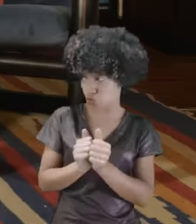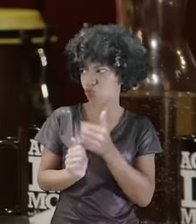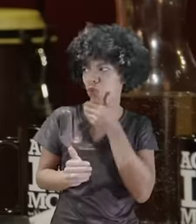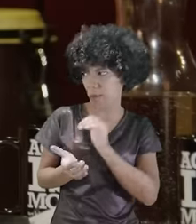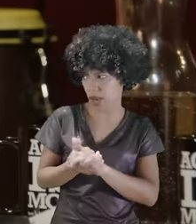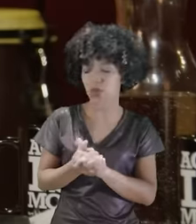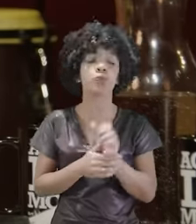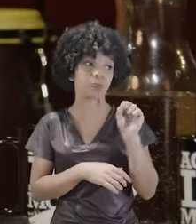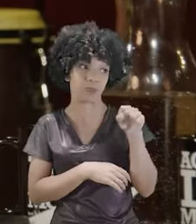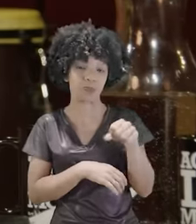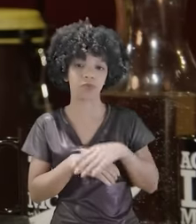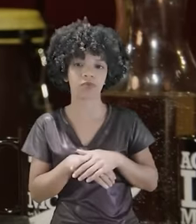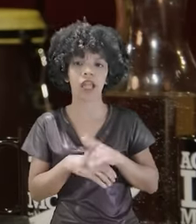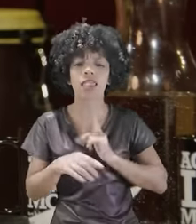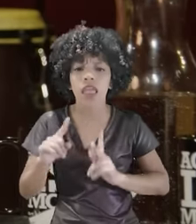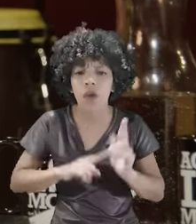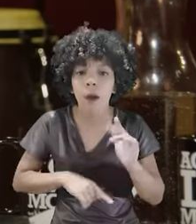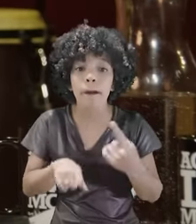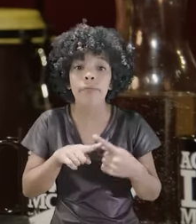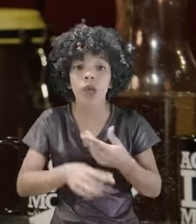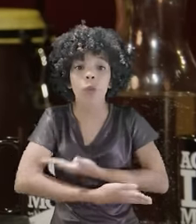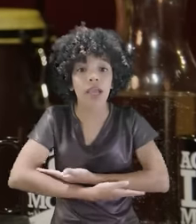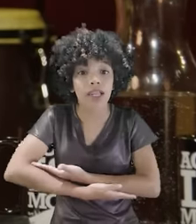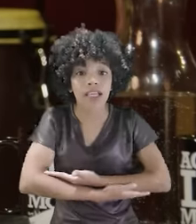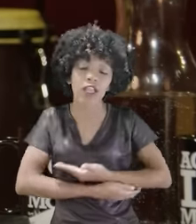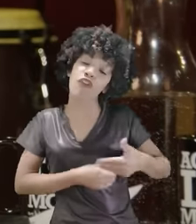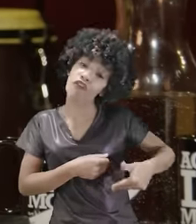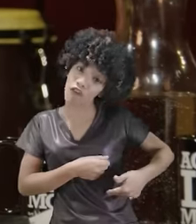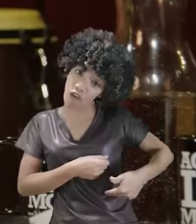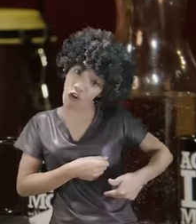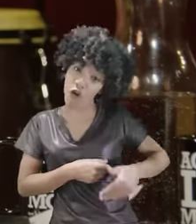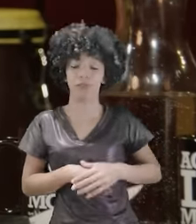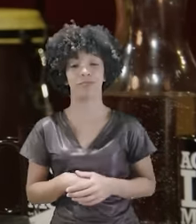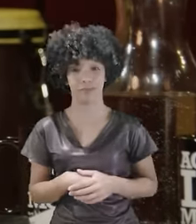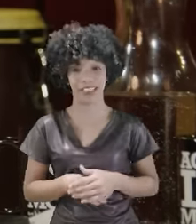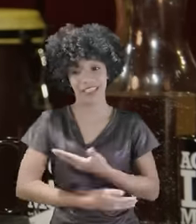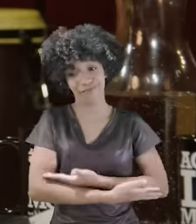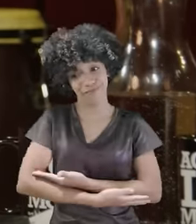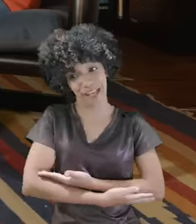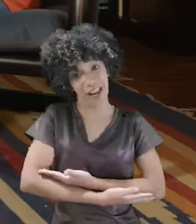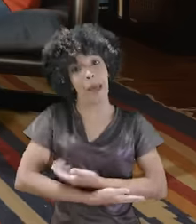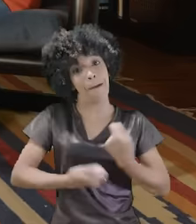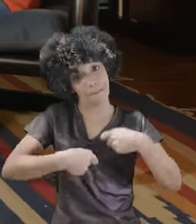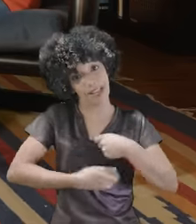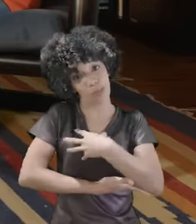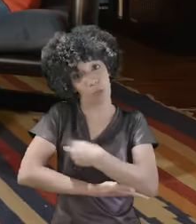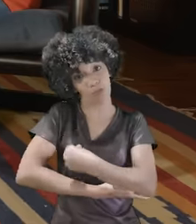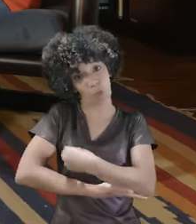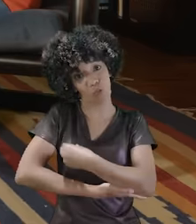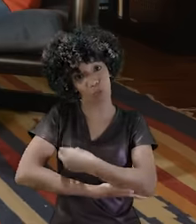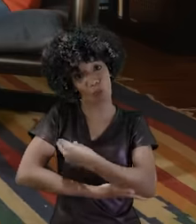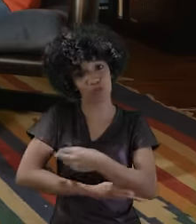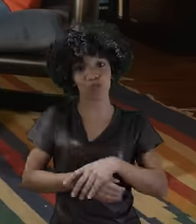lá eu e meu marido você se ele me ferrou são porque senão uma criança que estava com fome criança com fome Nada supera né ele